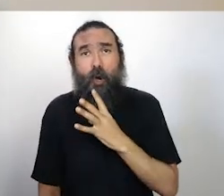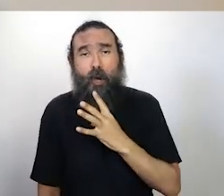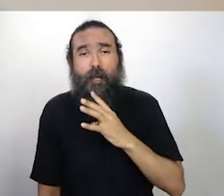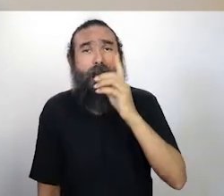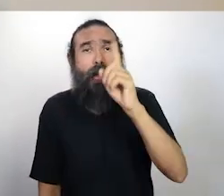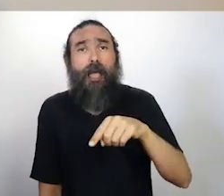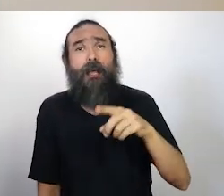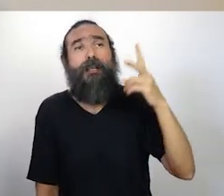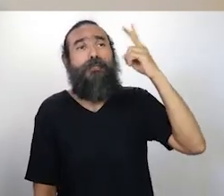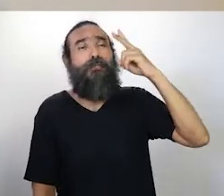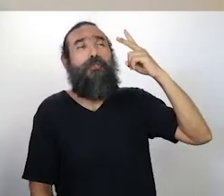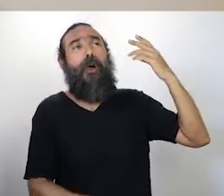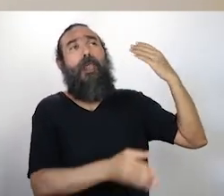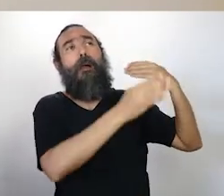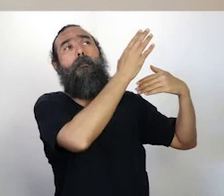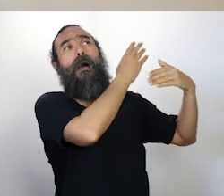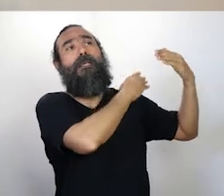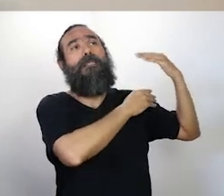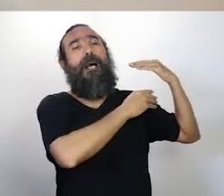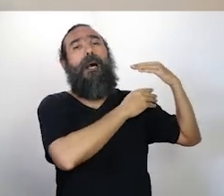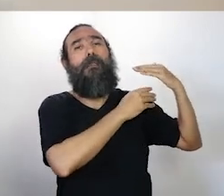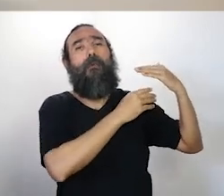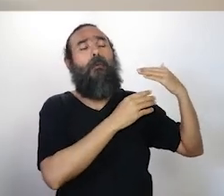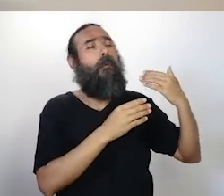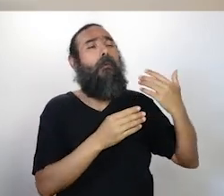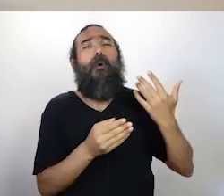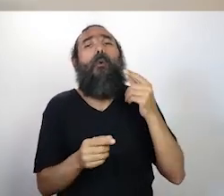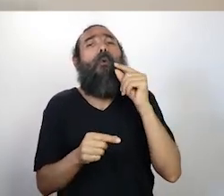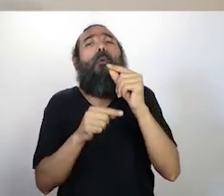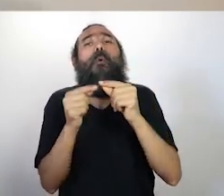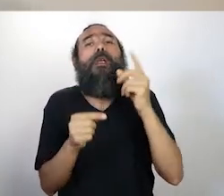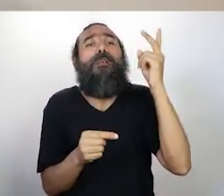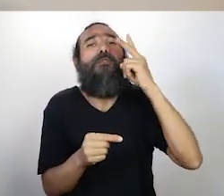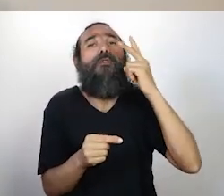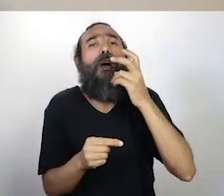quem criou? Para que criou? Com que intenção criou?